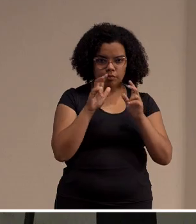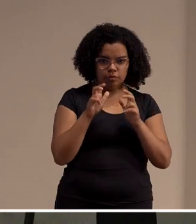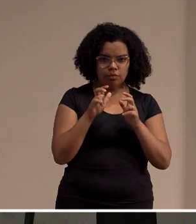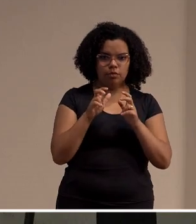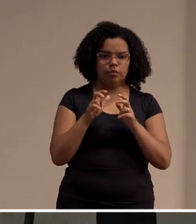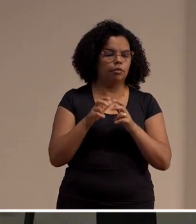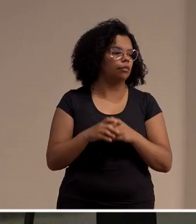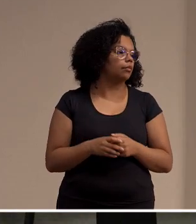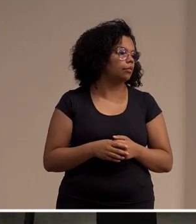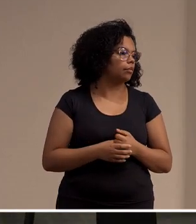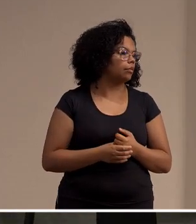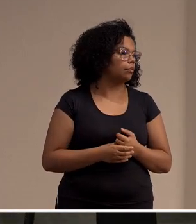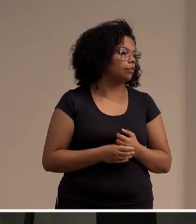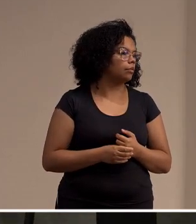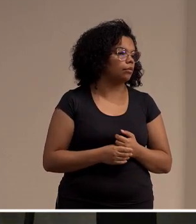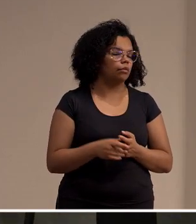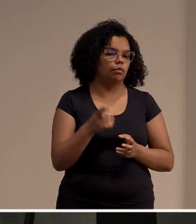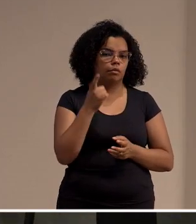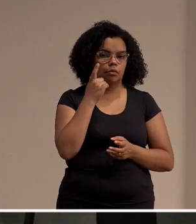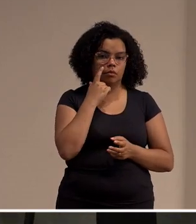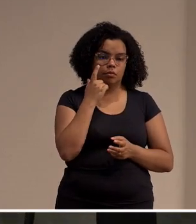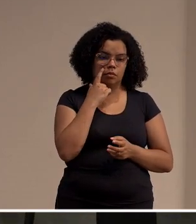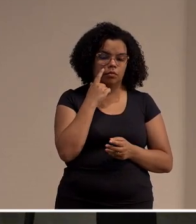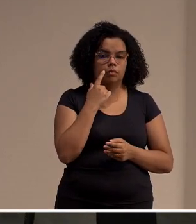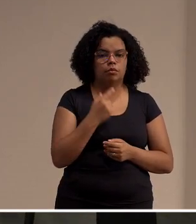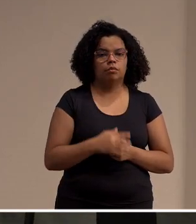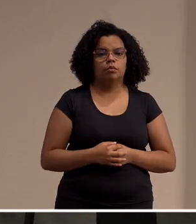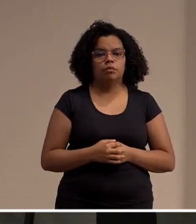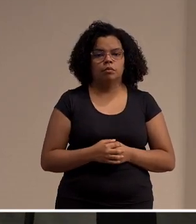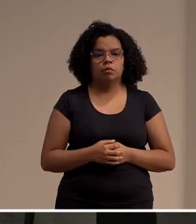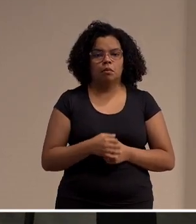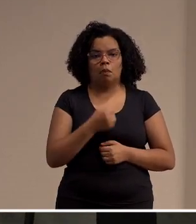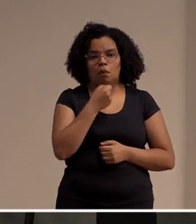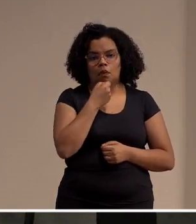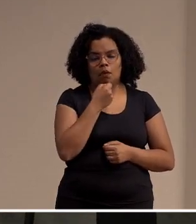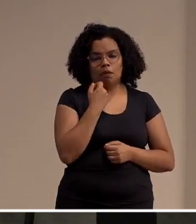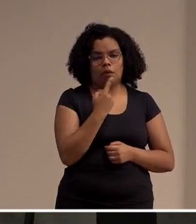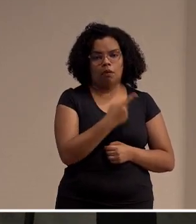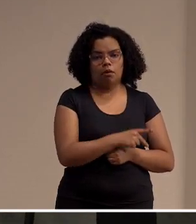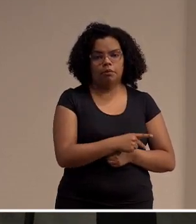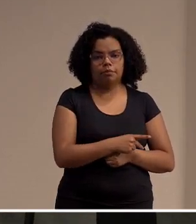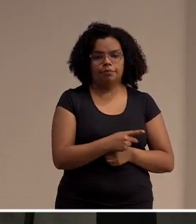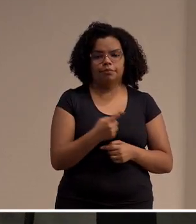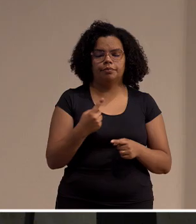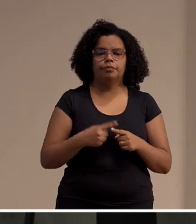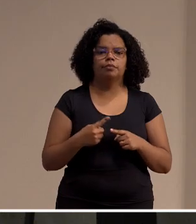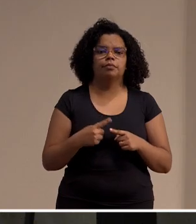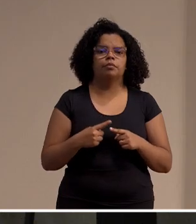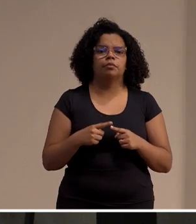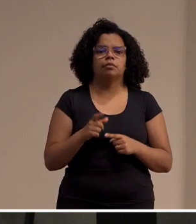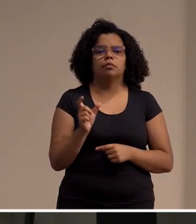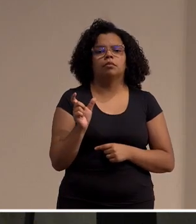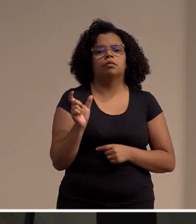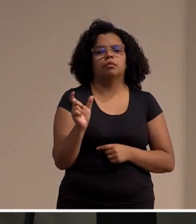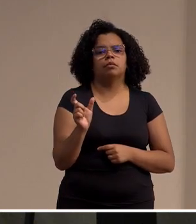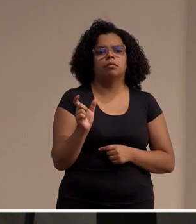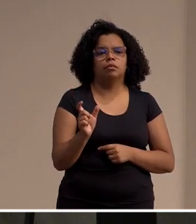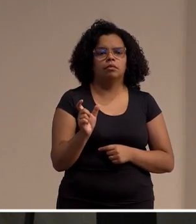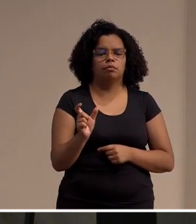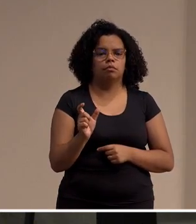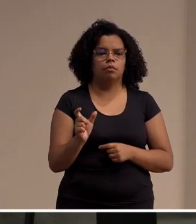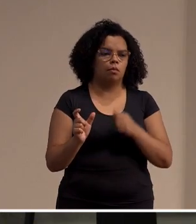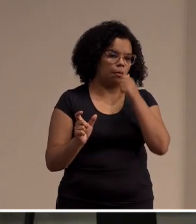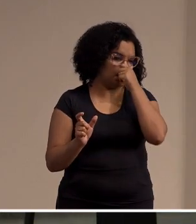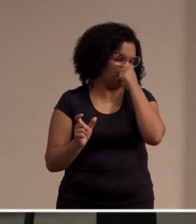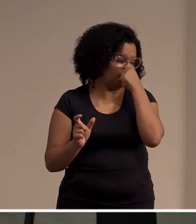Dengue Boy, eu estava vendo uma entrevista tua, porque a palavra... A gente passou agora